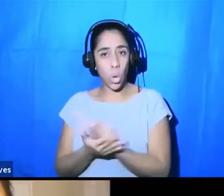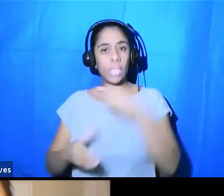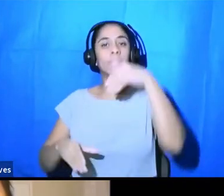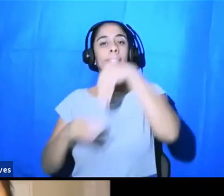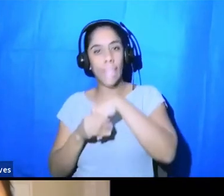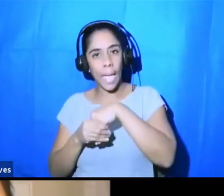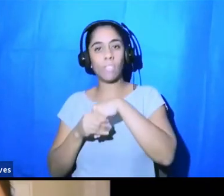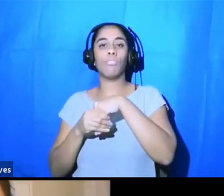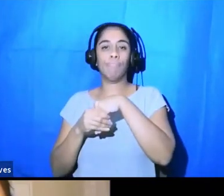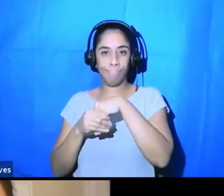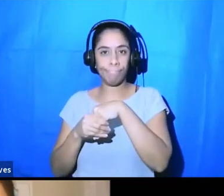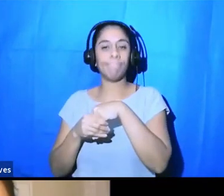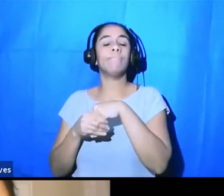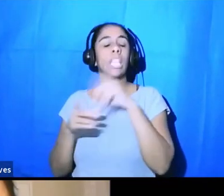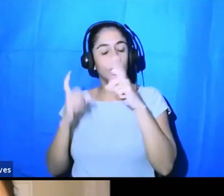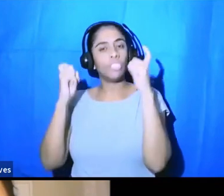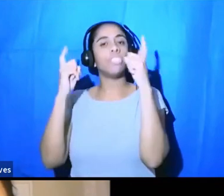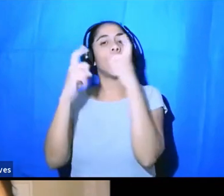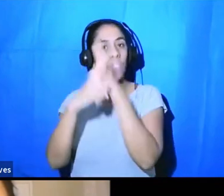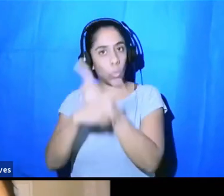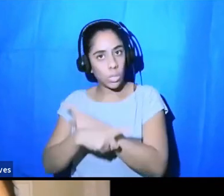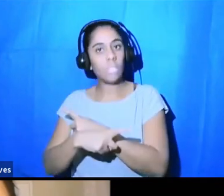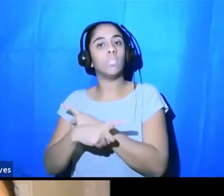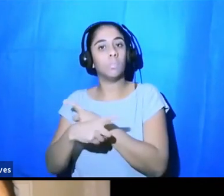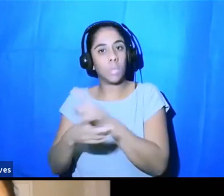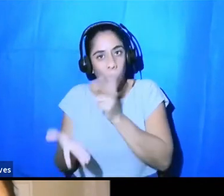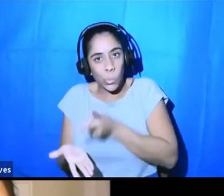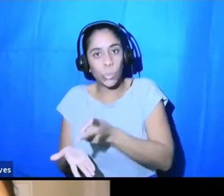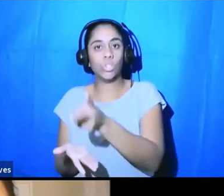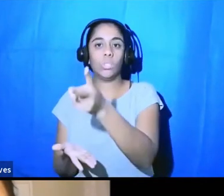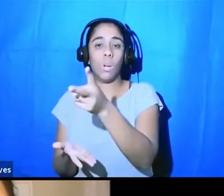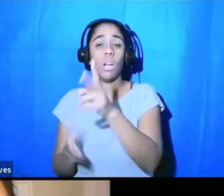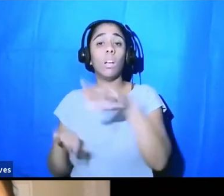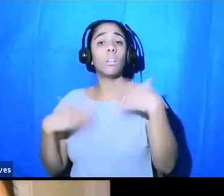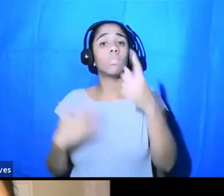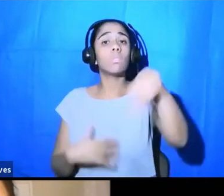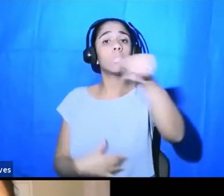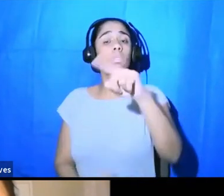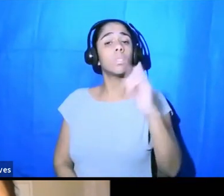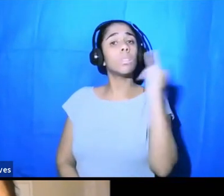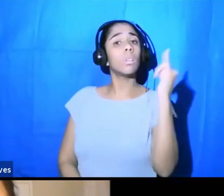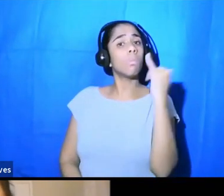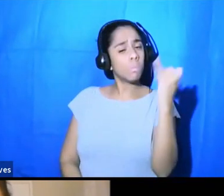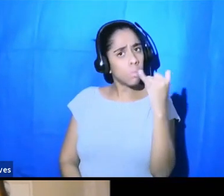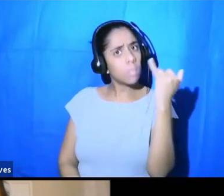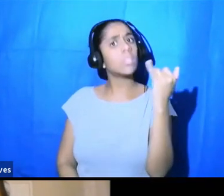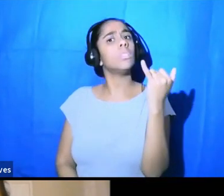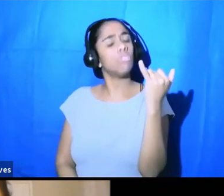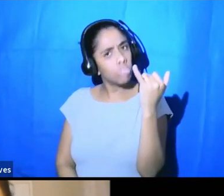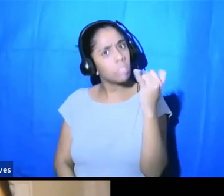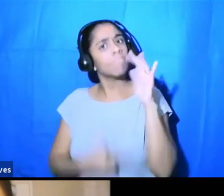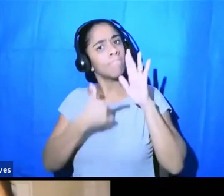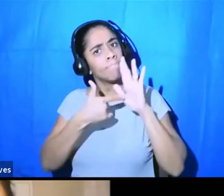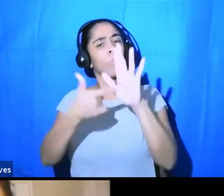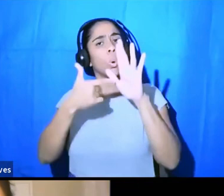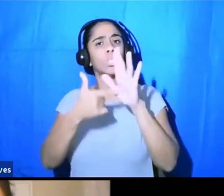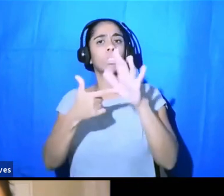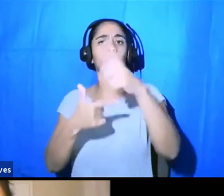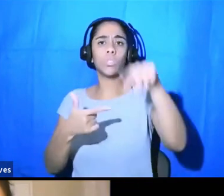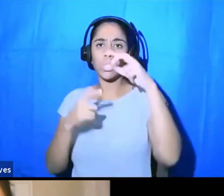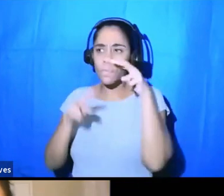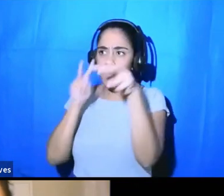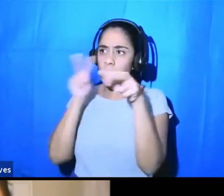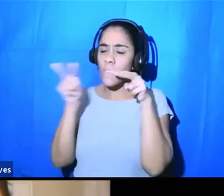dificuldades realmente de cumprir o seu mandato, né? Então, é muito importante para a gente, é muito significativo quando a gente realmente consegue ver